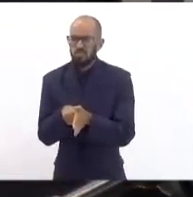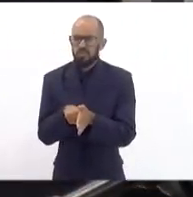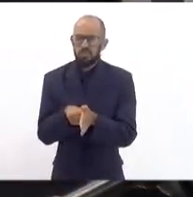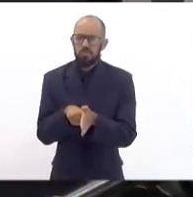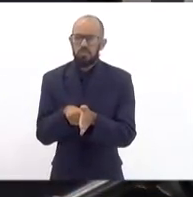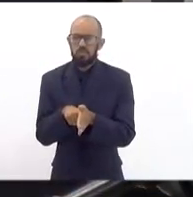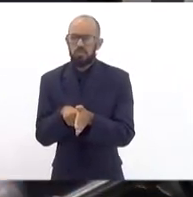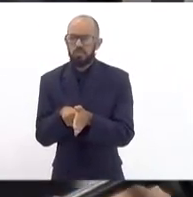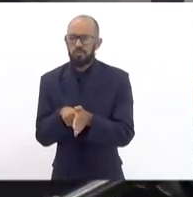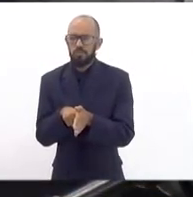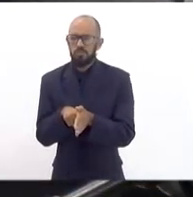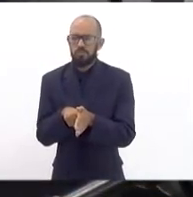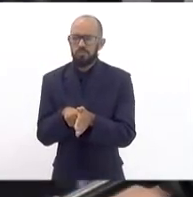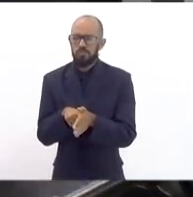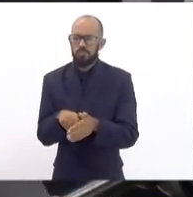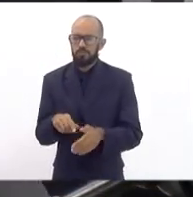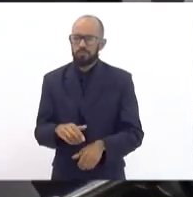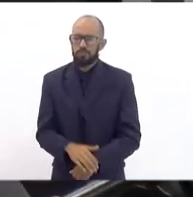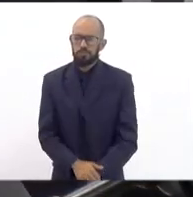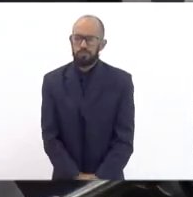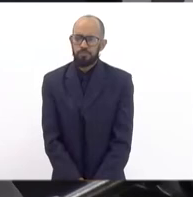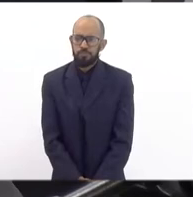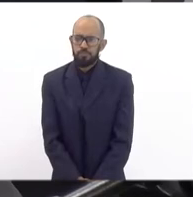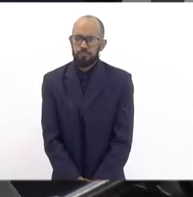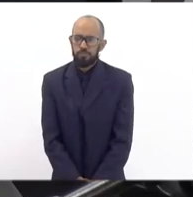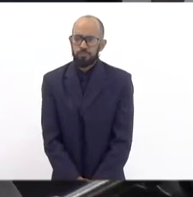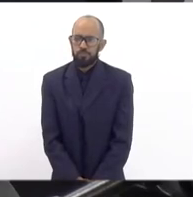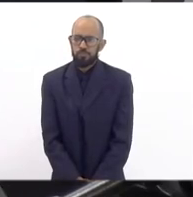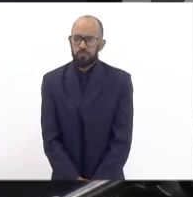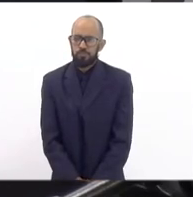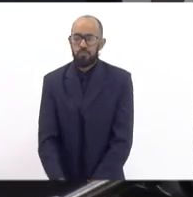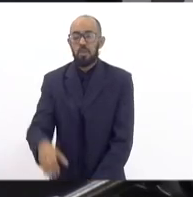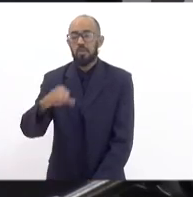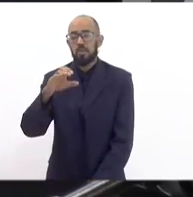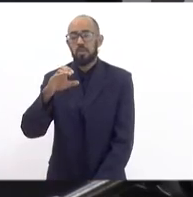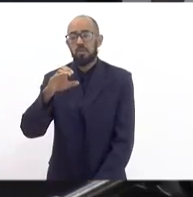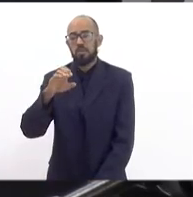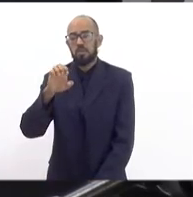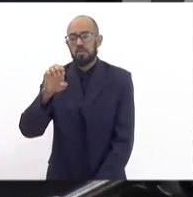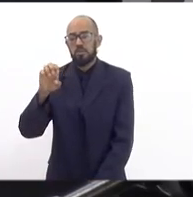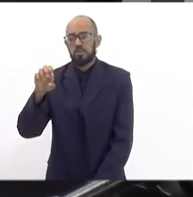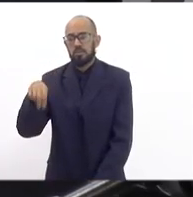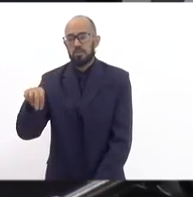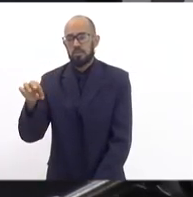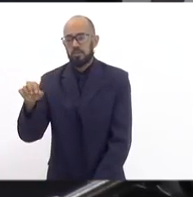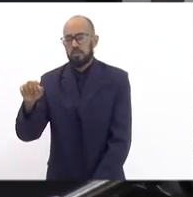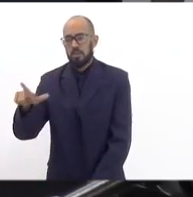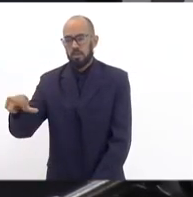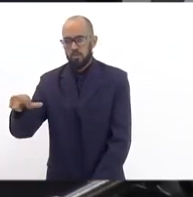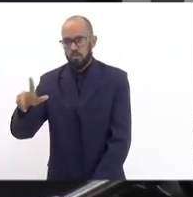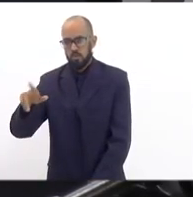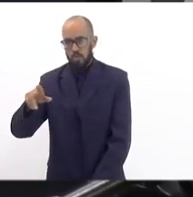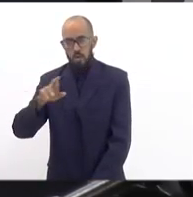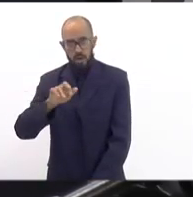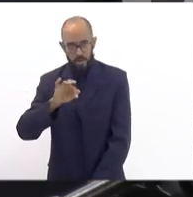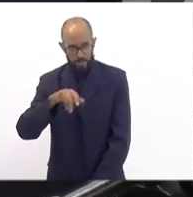Que são os funcionários para a agência? Central. A Central. Que, como disse a doutora